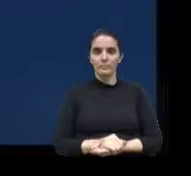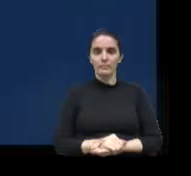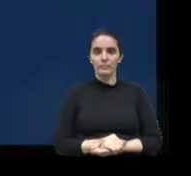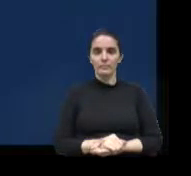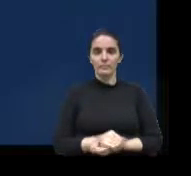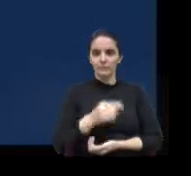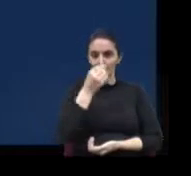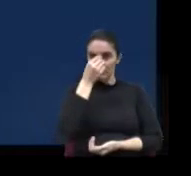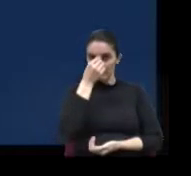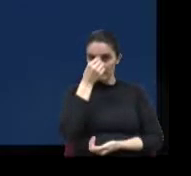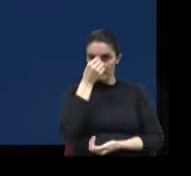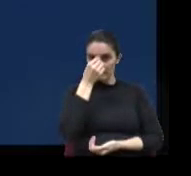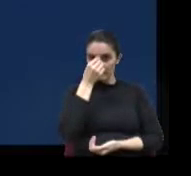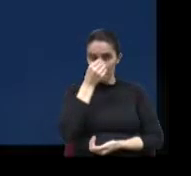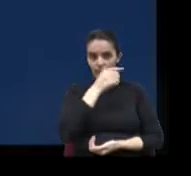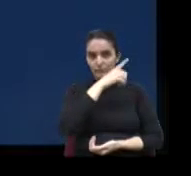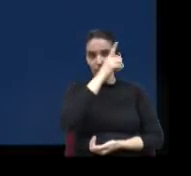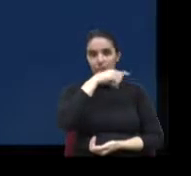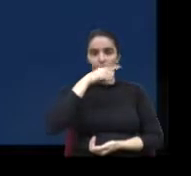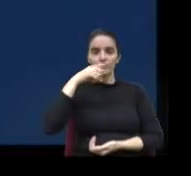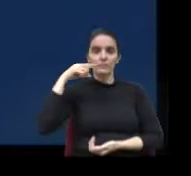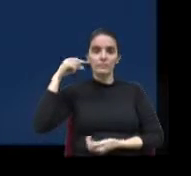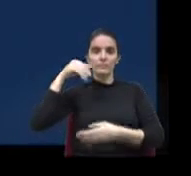Jorge Freitas, Mayra Costa,